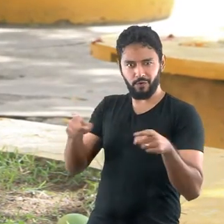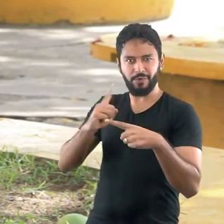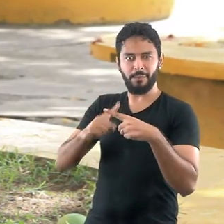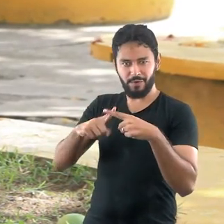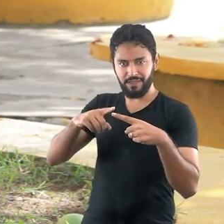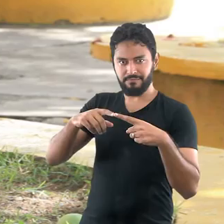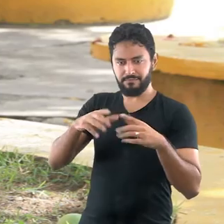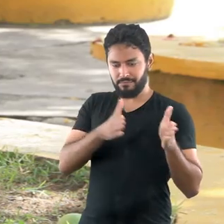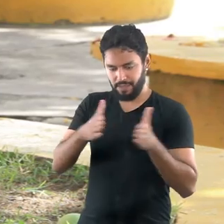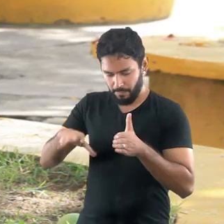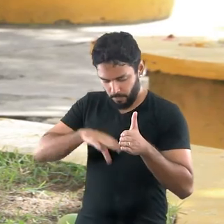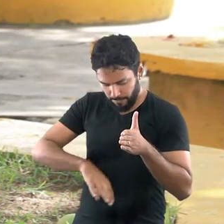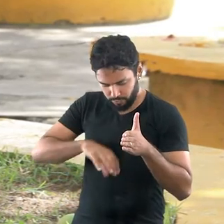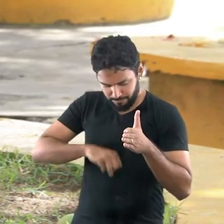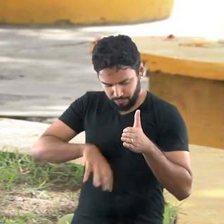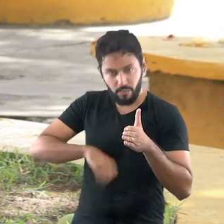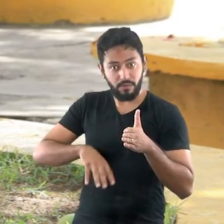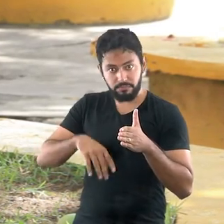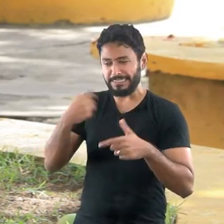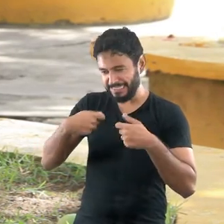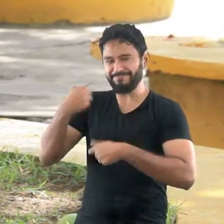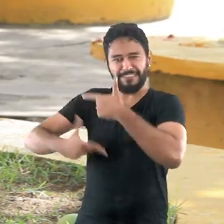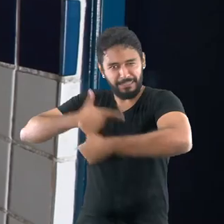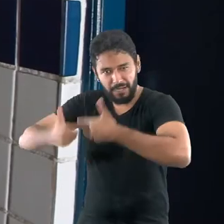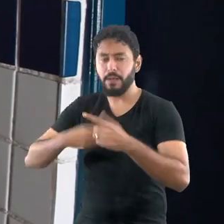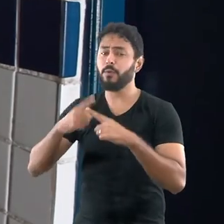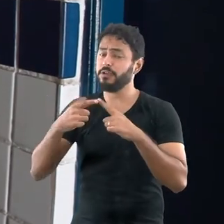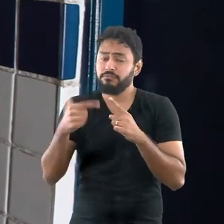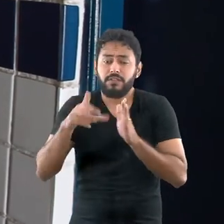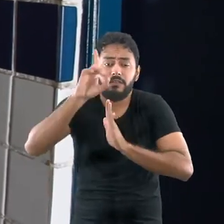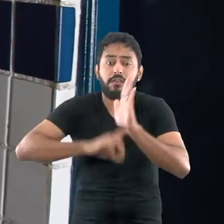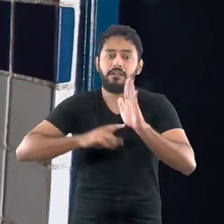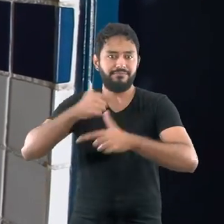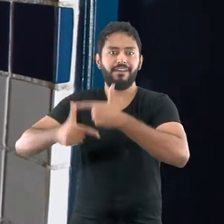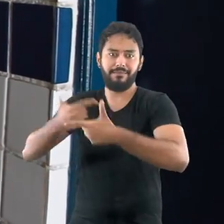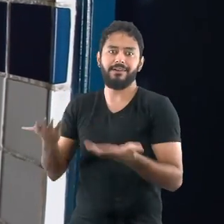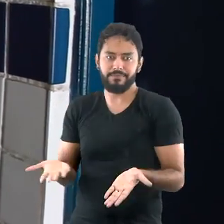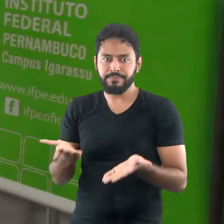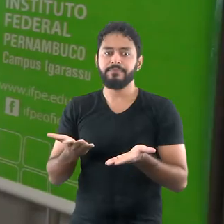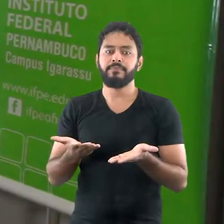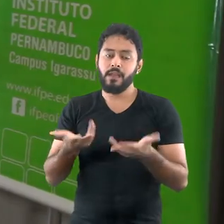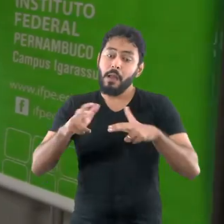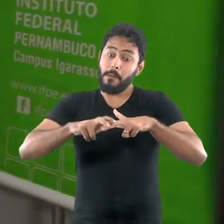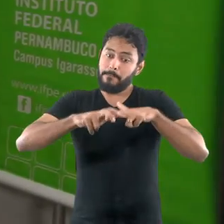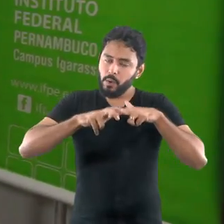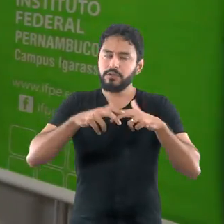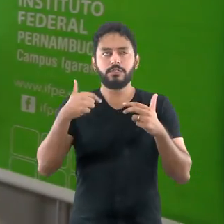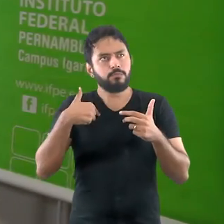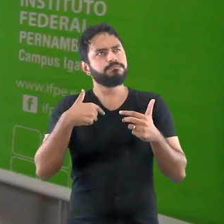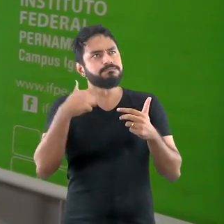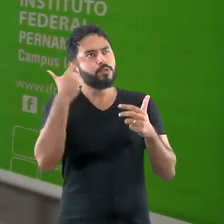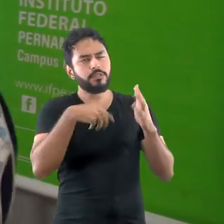têm que trabalhar, porque elas não têm os direitos trabalhistas. E acho que foi por isso que eu consegui destacar e ficar em primeiro